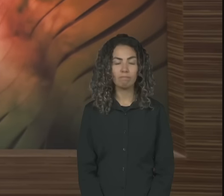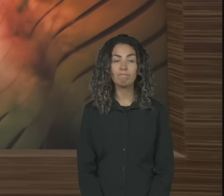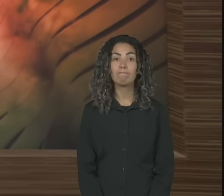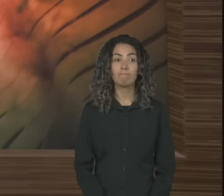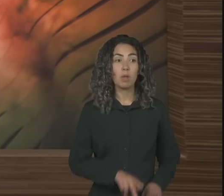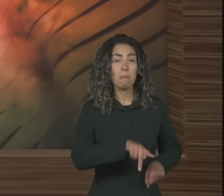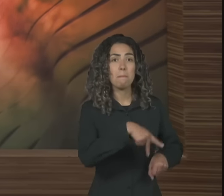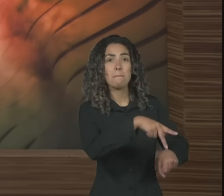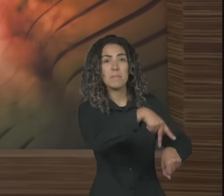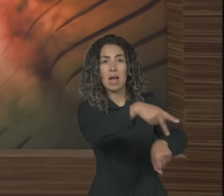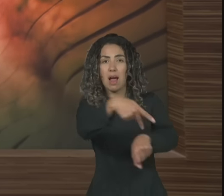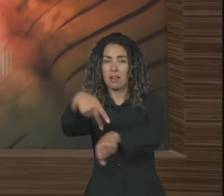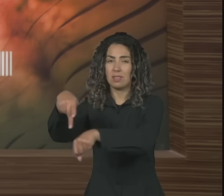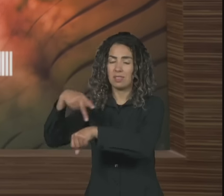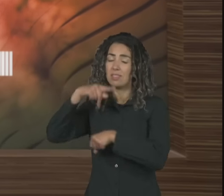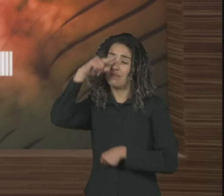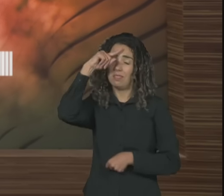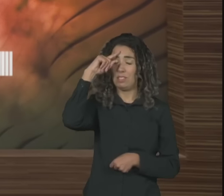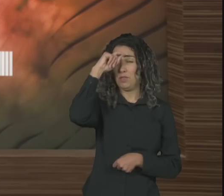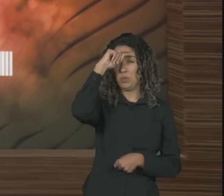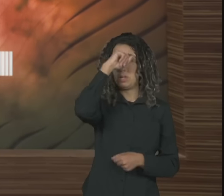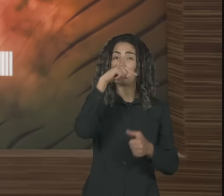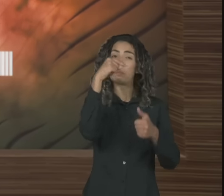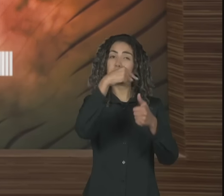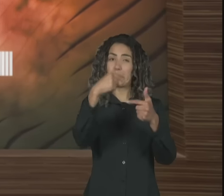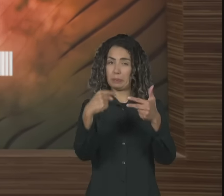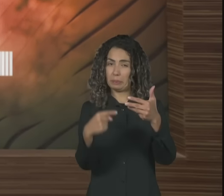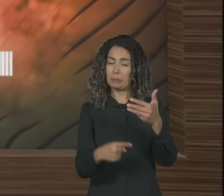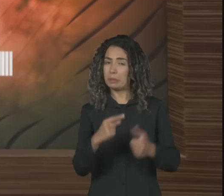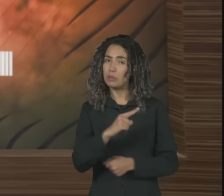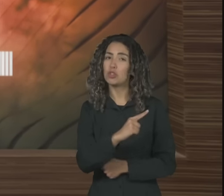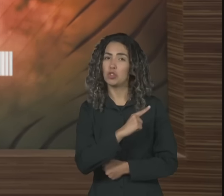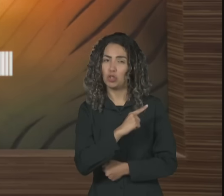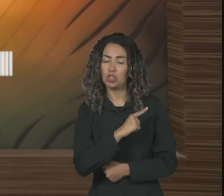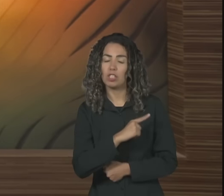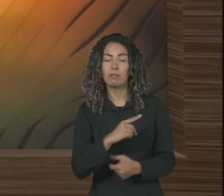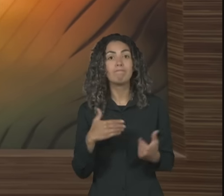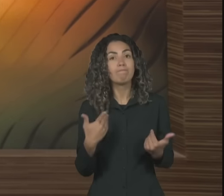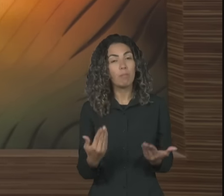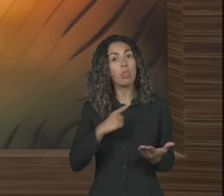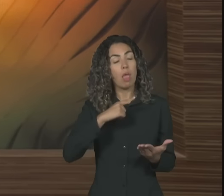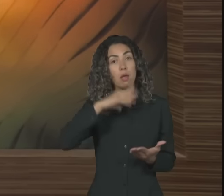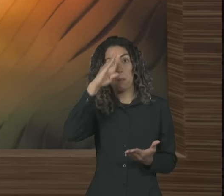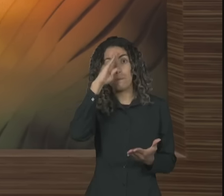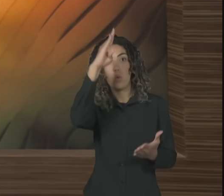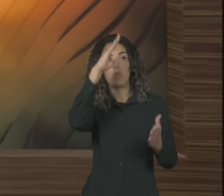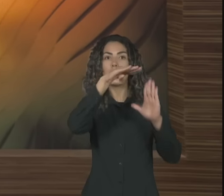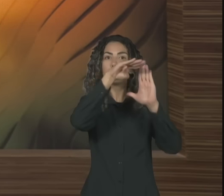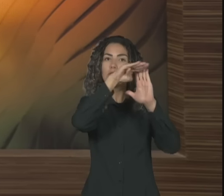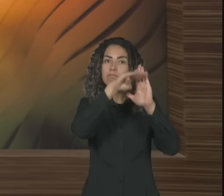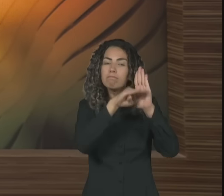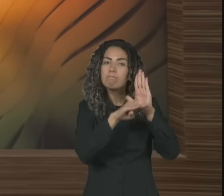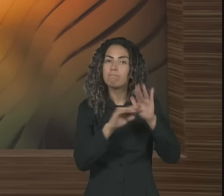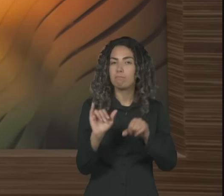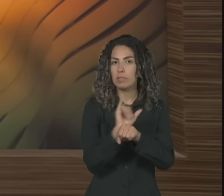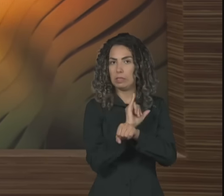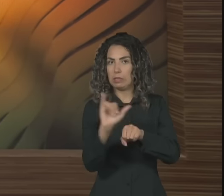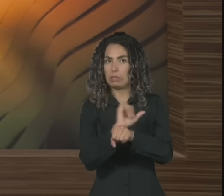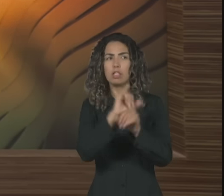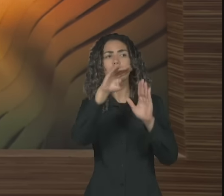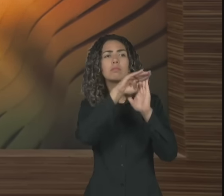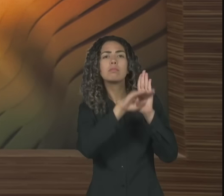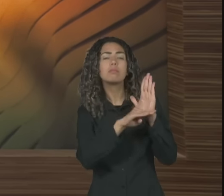Muitos os desafios que os países devem enfrentar este ano. Na lista de medidas com prioridade a serem tomadas estão temas como